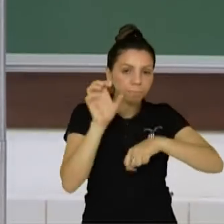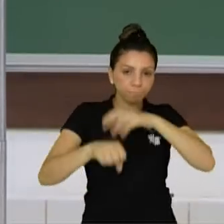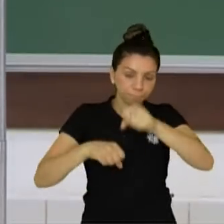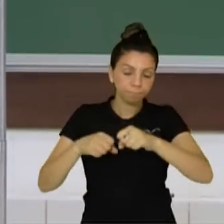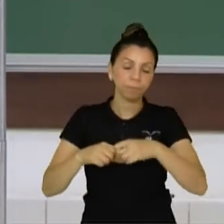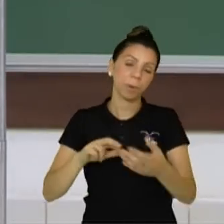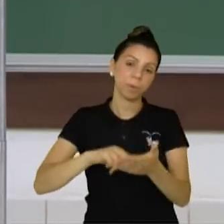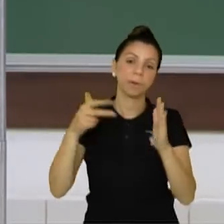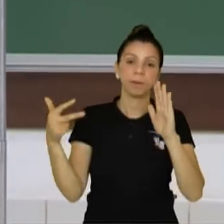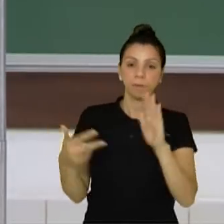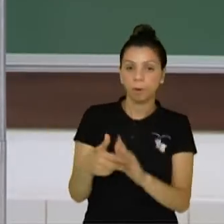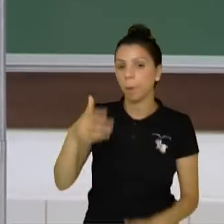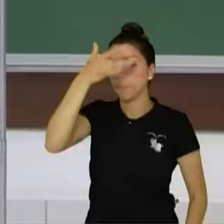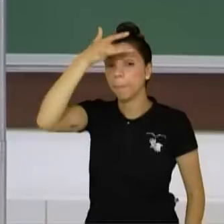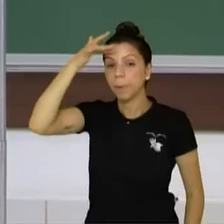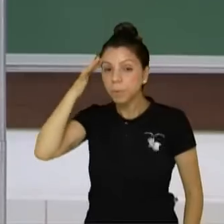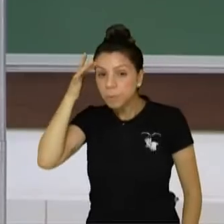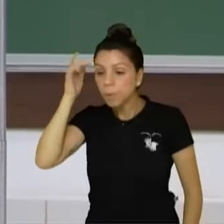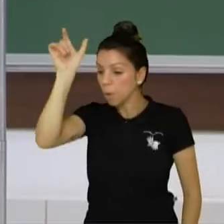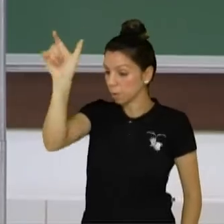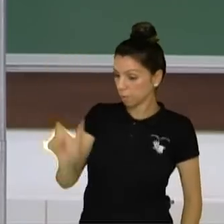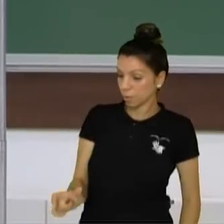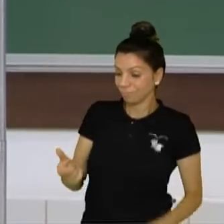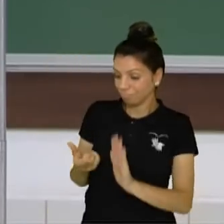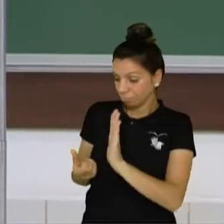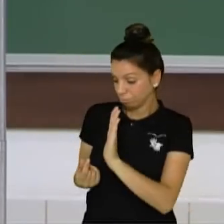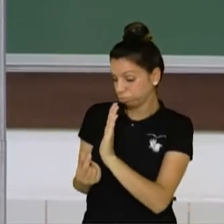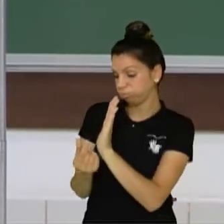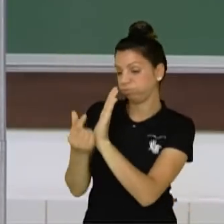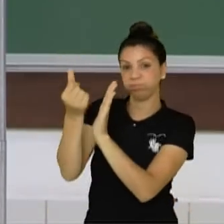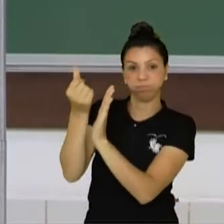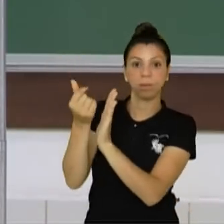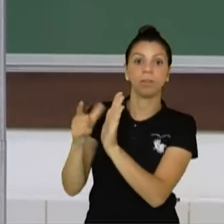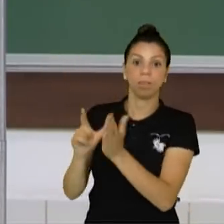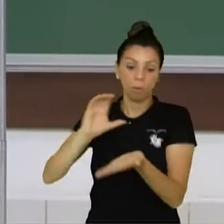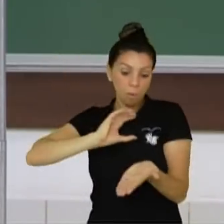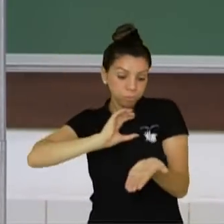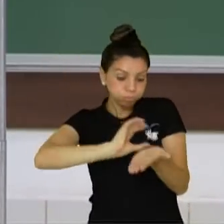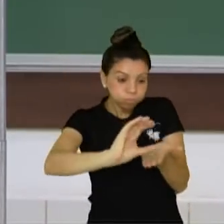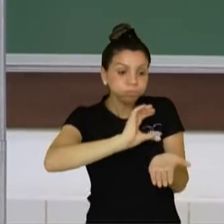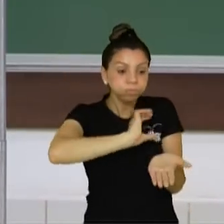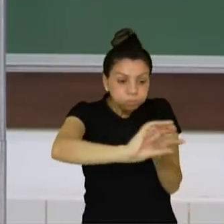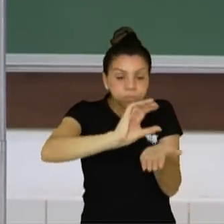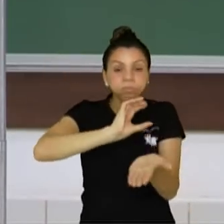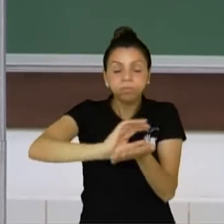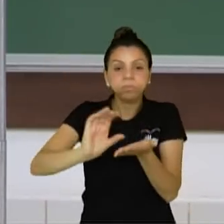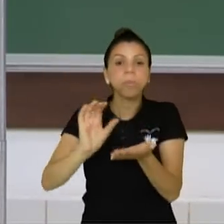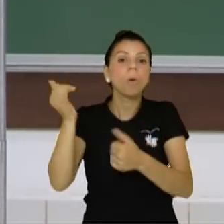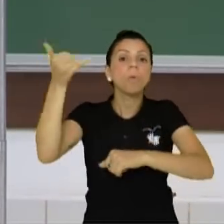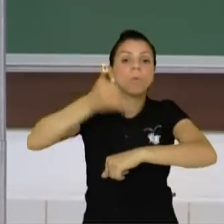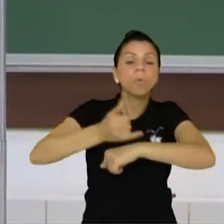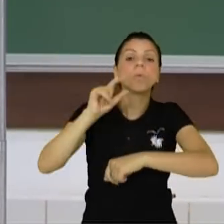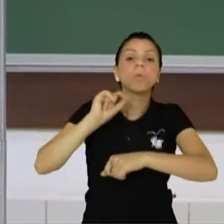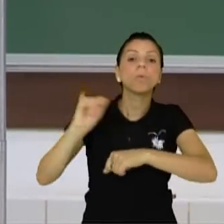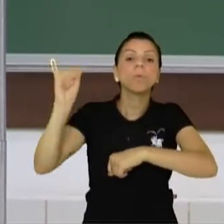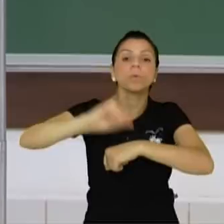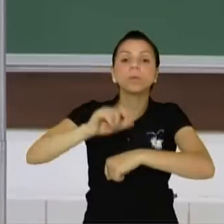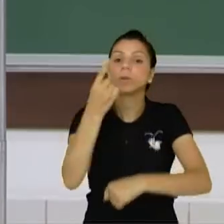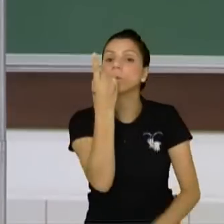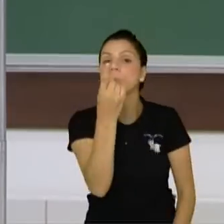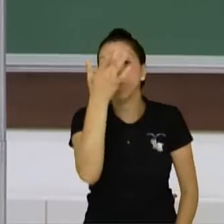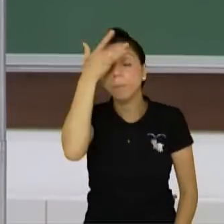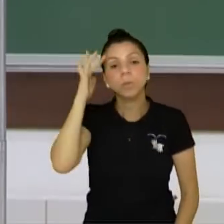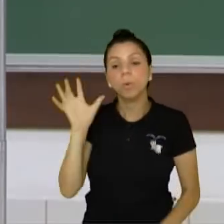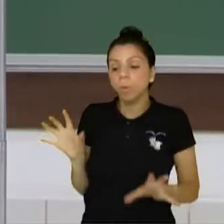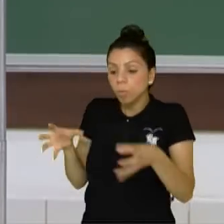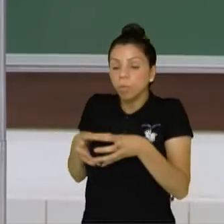têm capital, que têm dinheiro, que é investido, e esses investimentos acabam se concentrando na mão de uma pessoa ou de um pequeno grupo